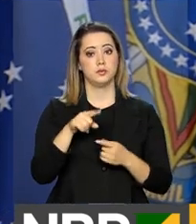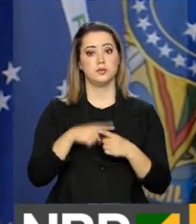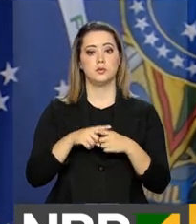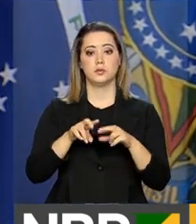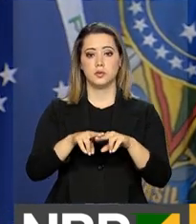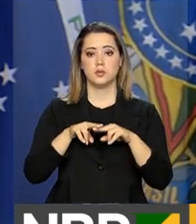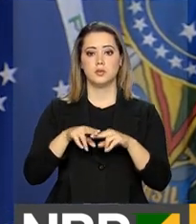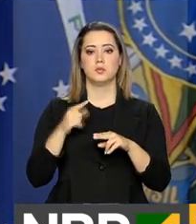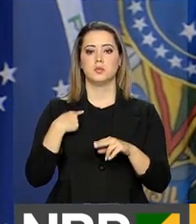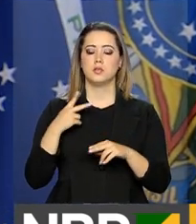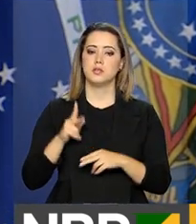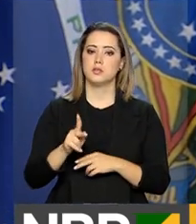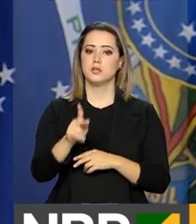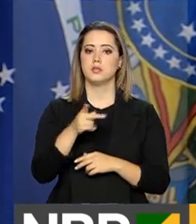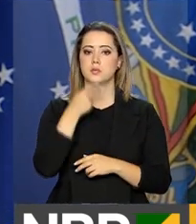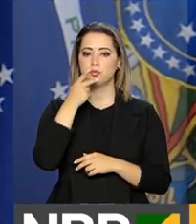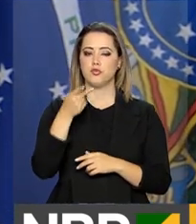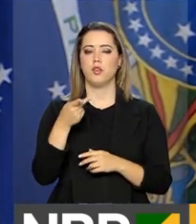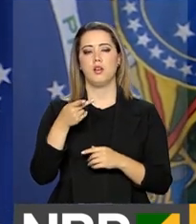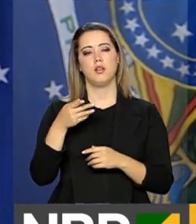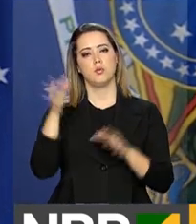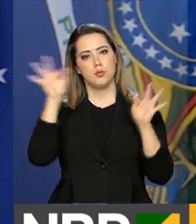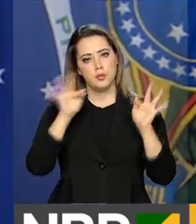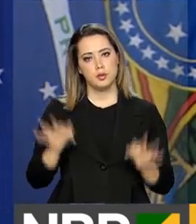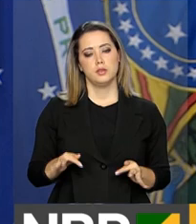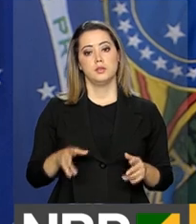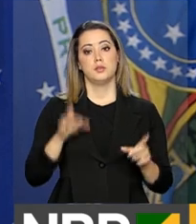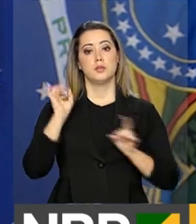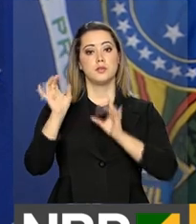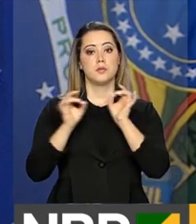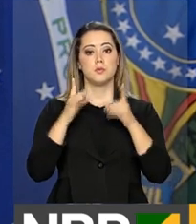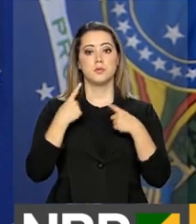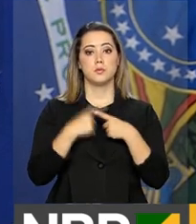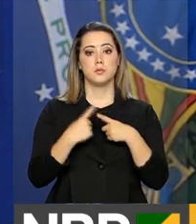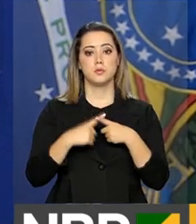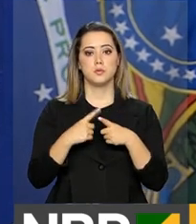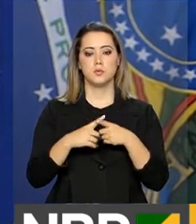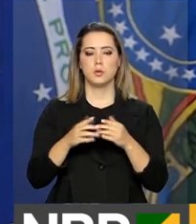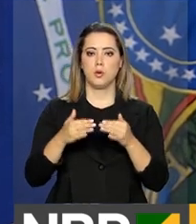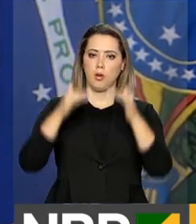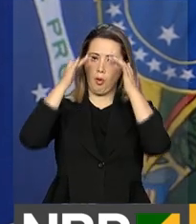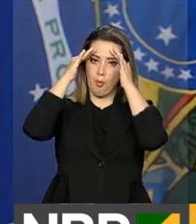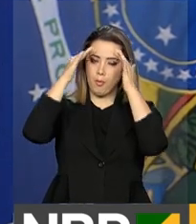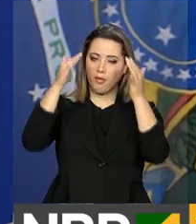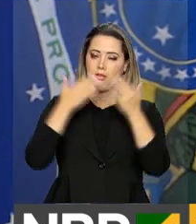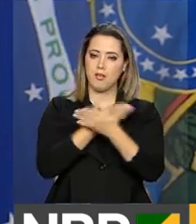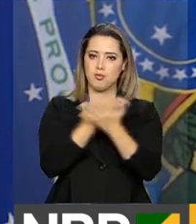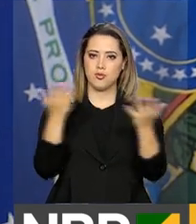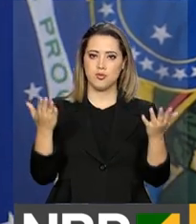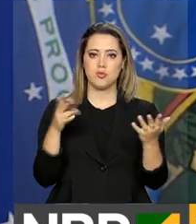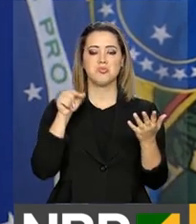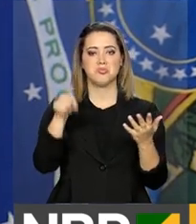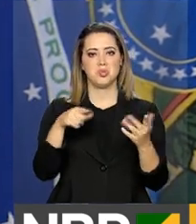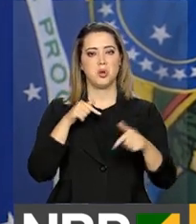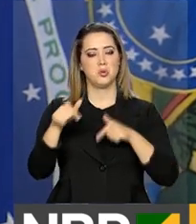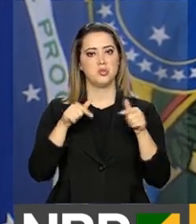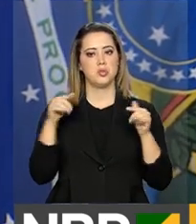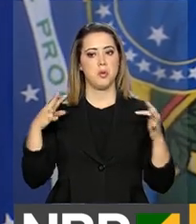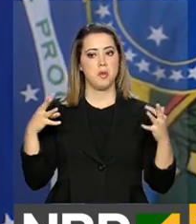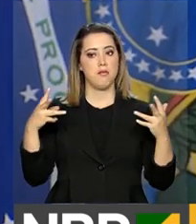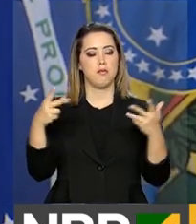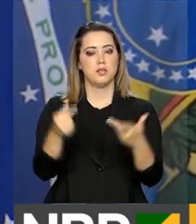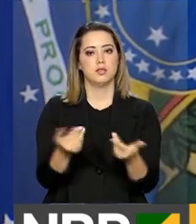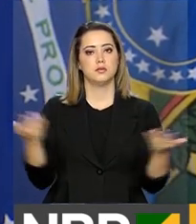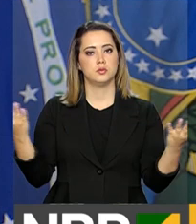isso que renovo a minha satisfação, especialmente ao homenagear a trajetória de êxito dos que